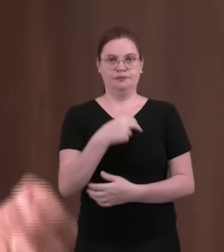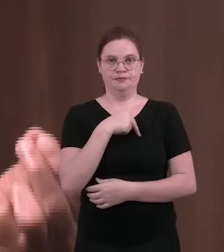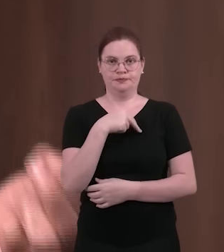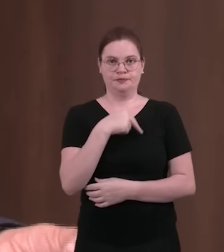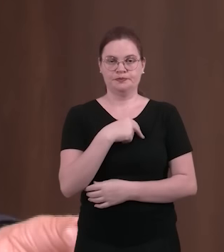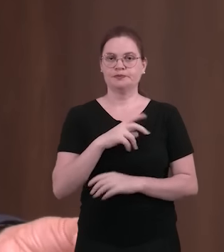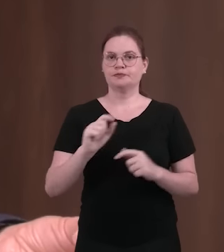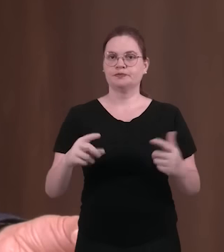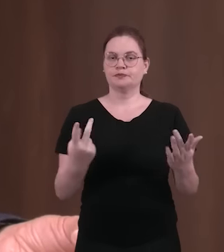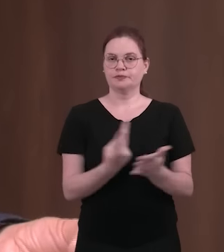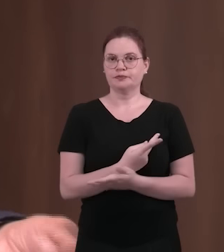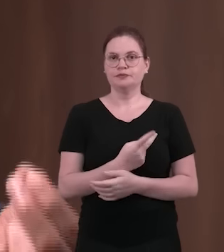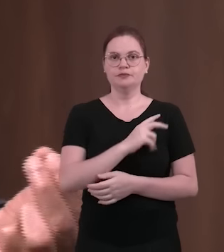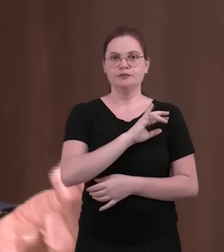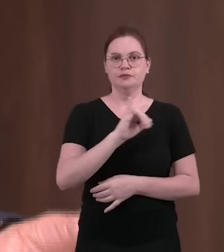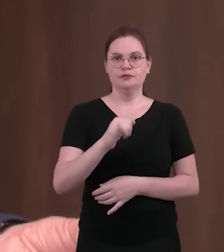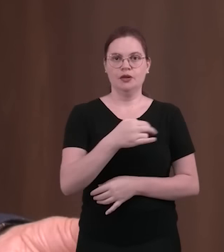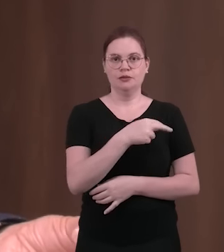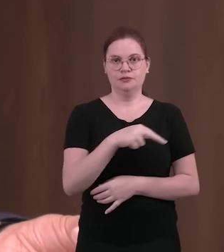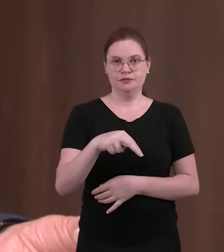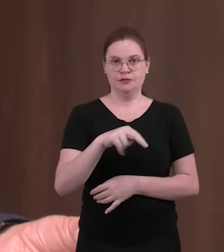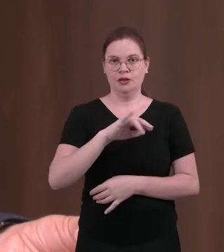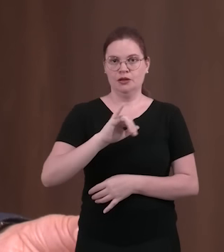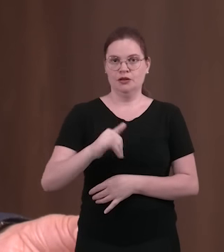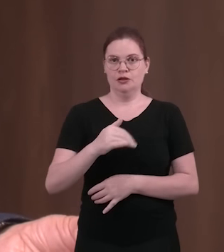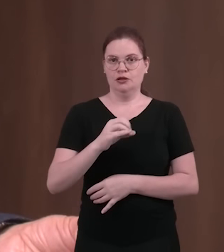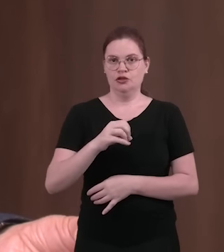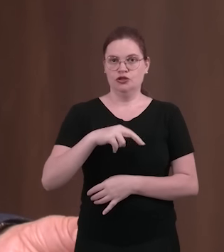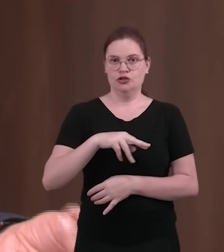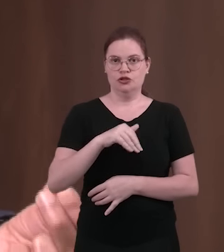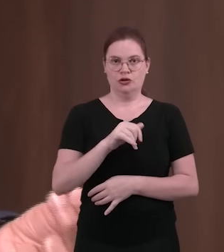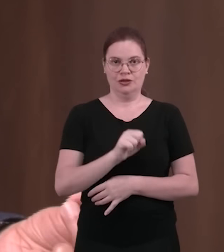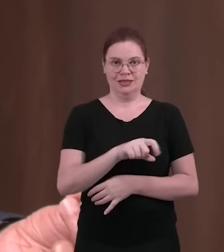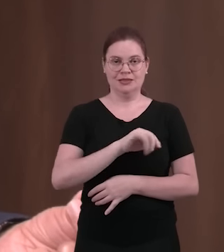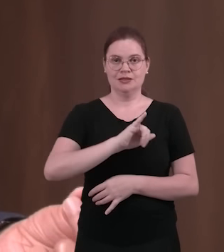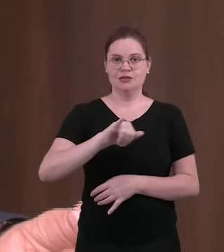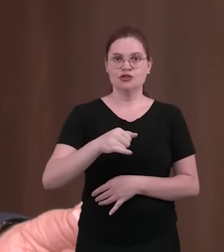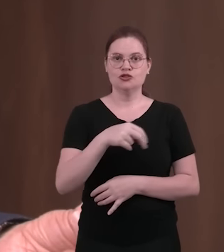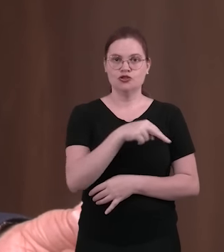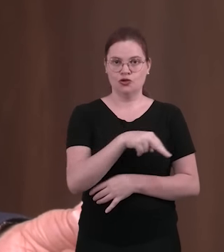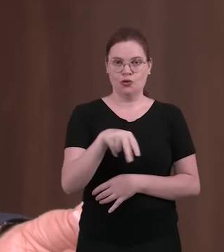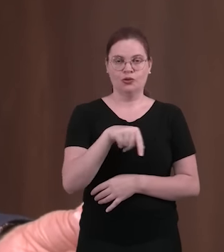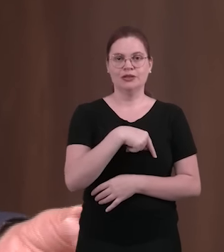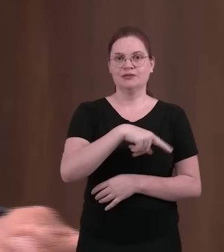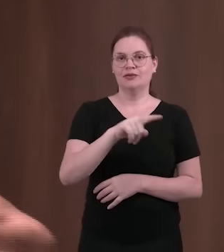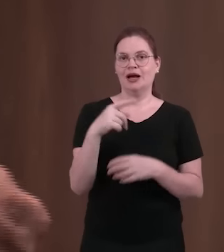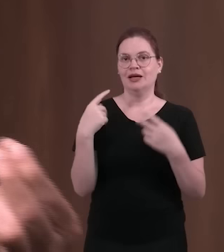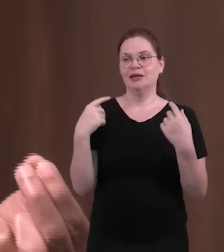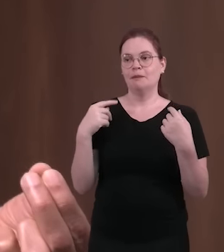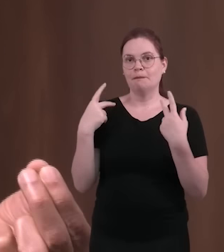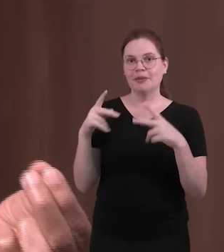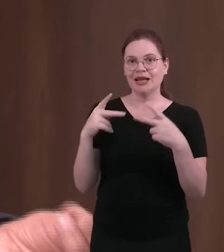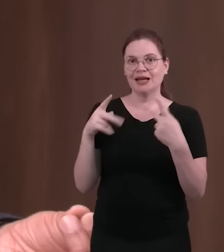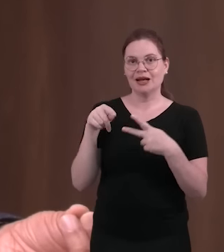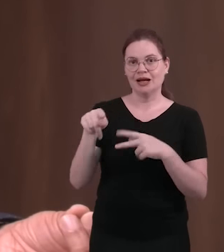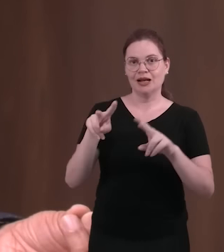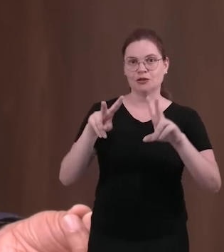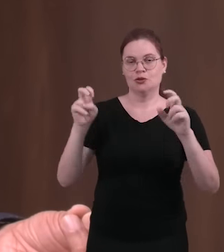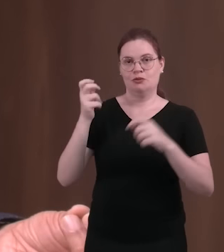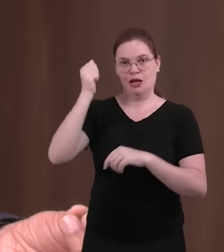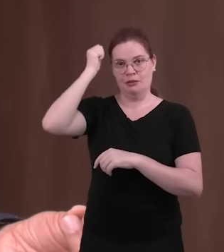Jonas prega na cidade sobre arrependimento. Eles não eram de Israel, era um povo